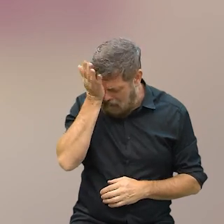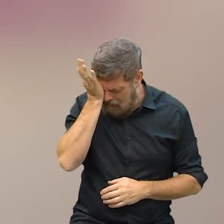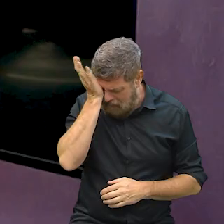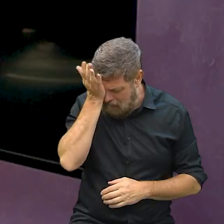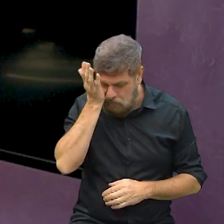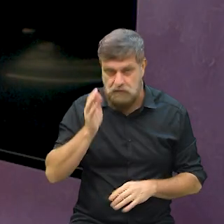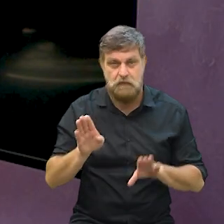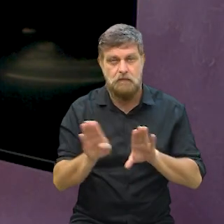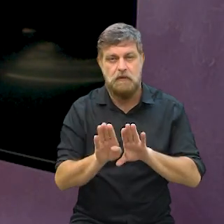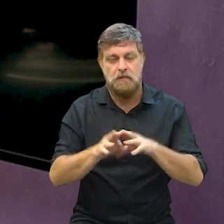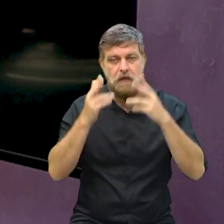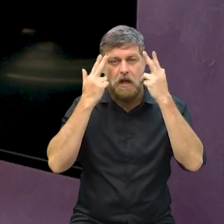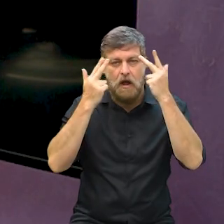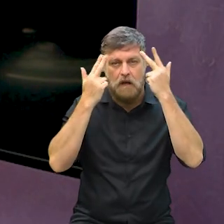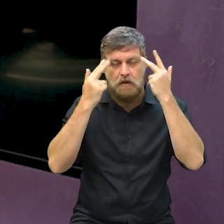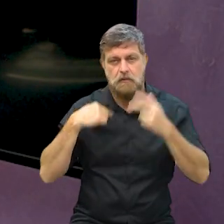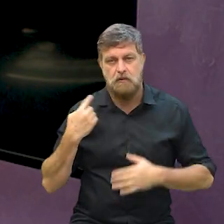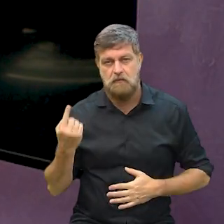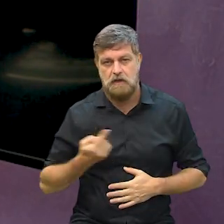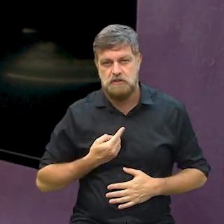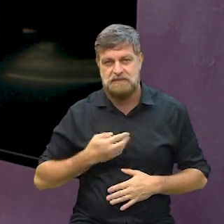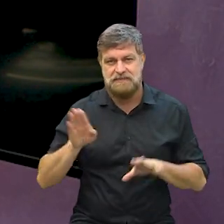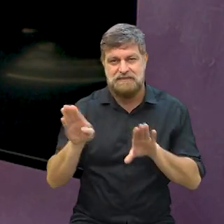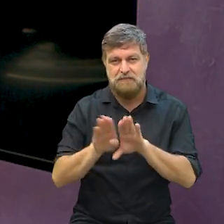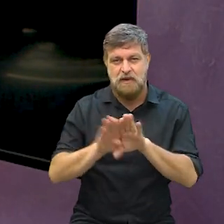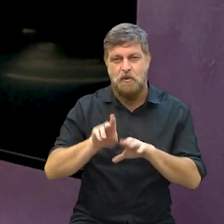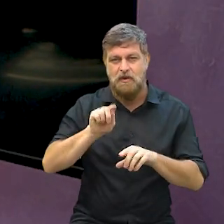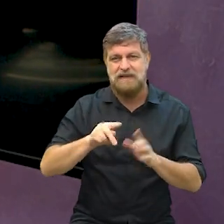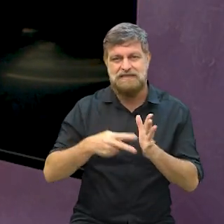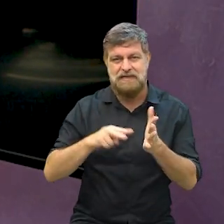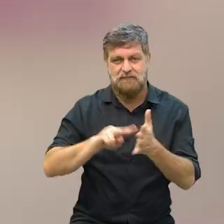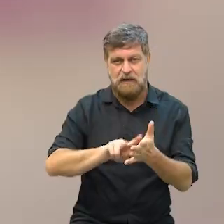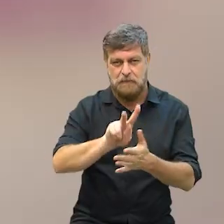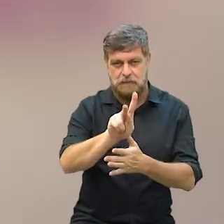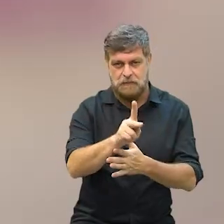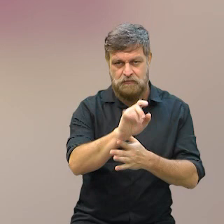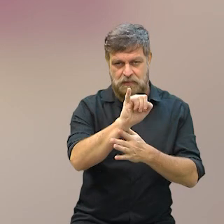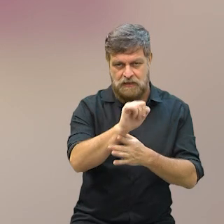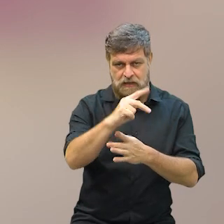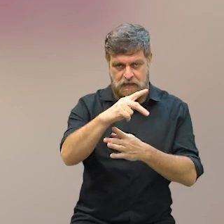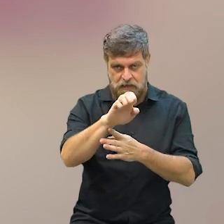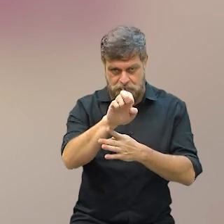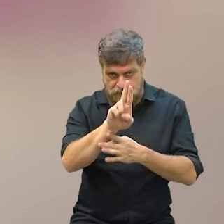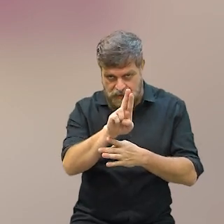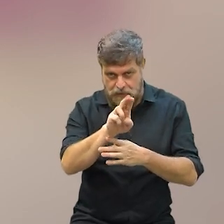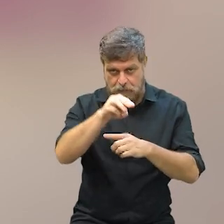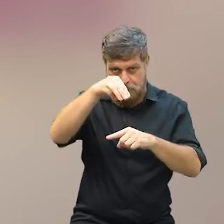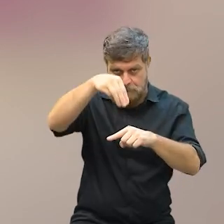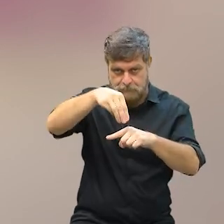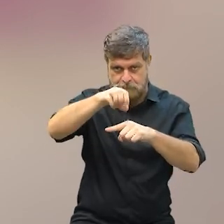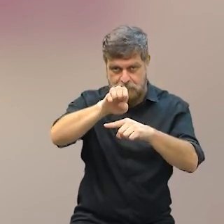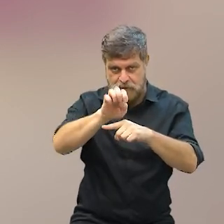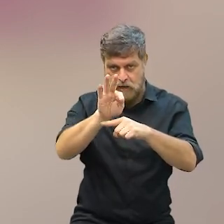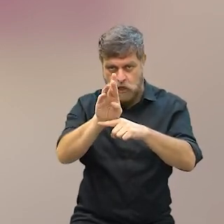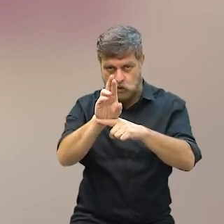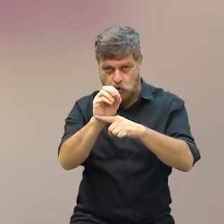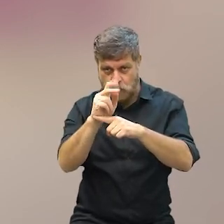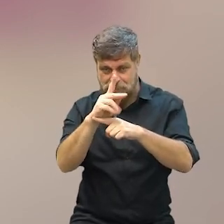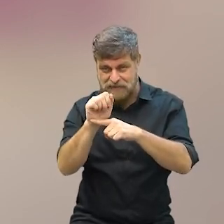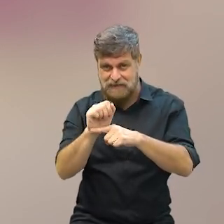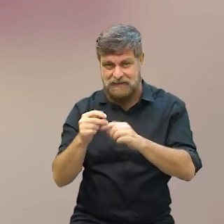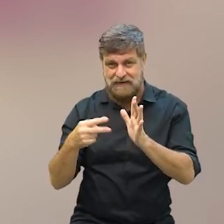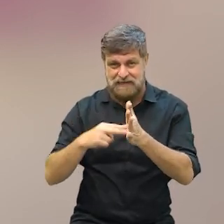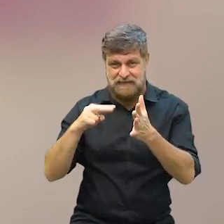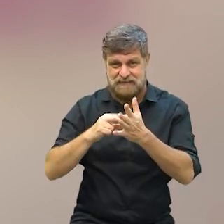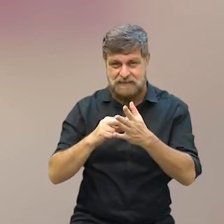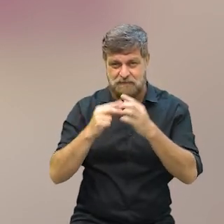ceratocone. E é normal também a gente ouvir falar sobre hipermetropia? Sim, a hipermetropia, ela é um olho pequeno,